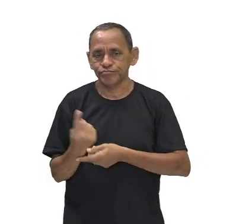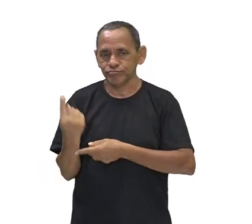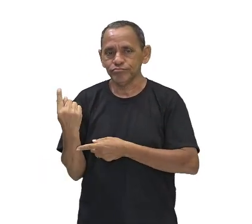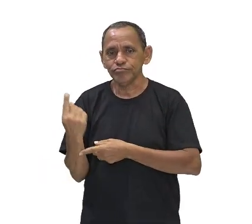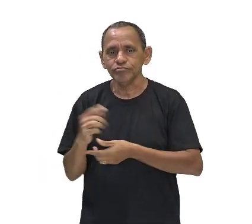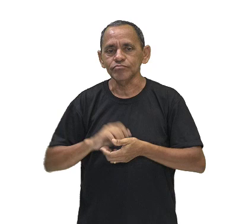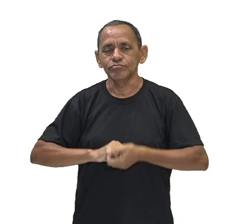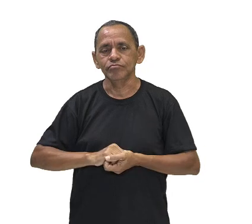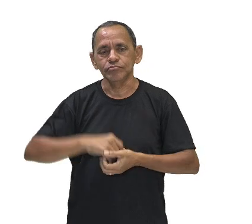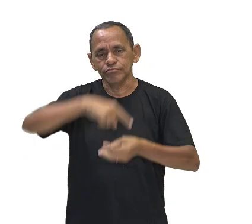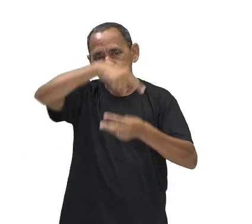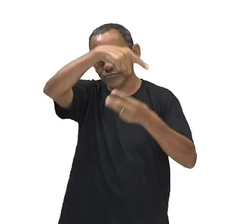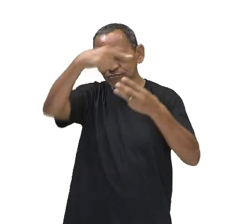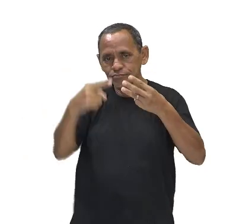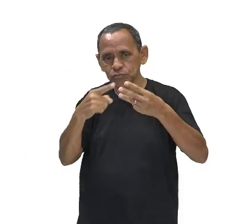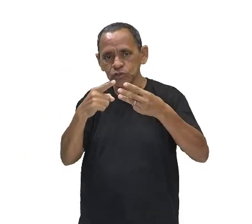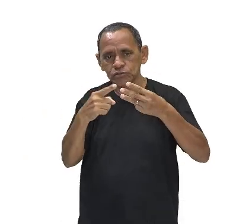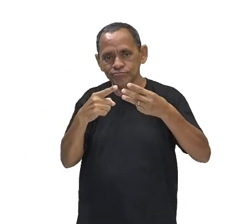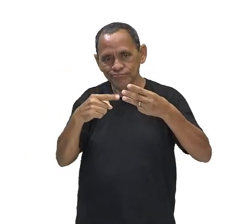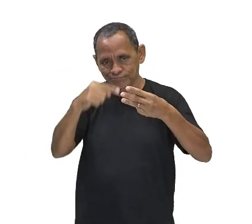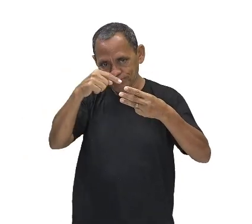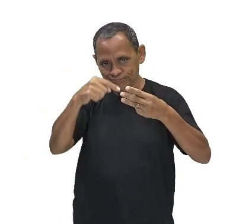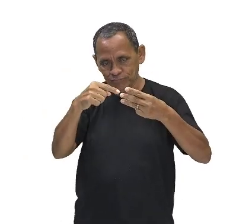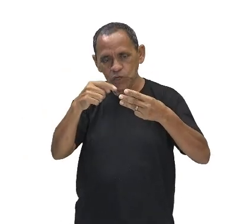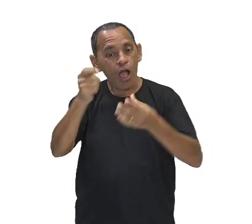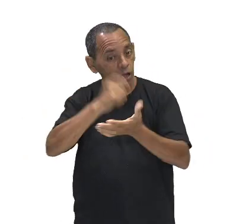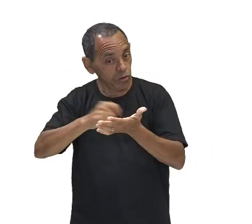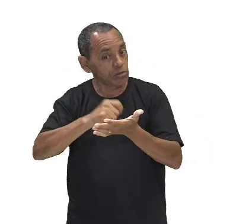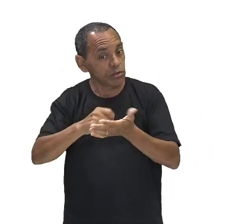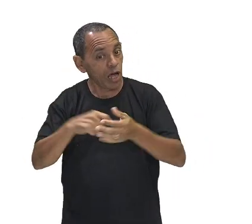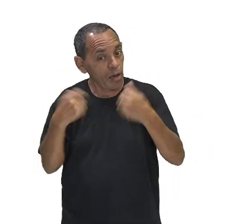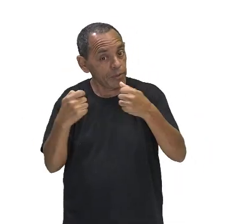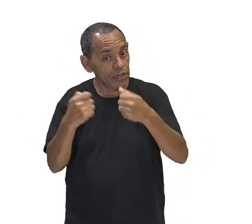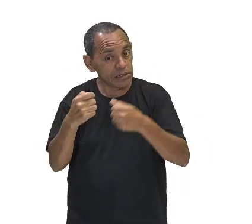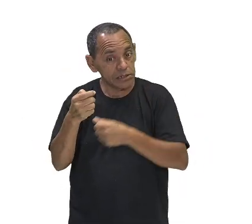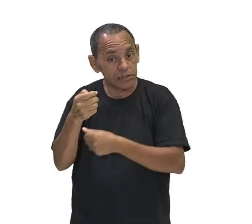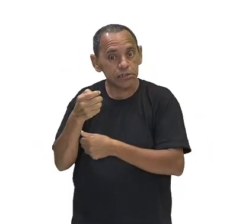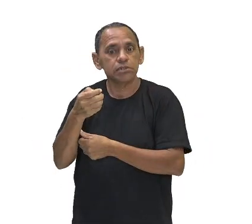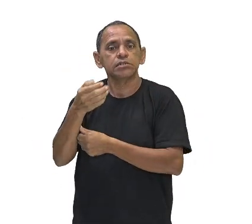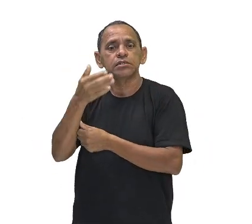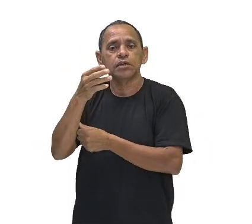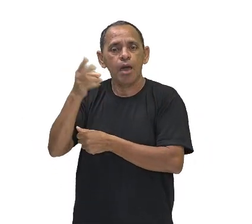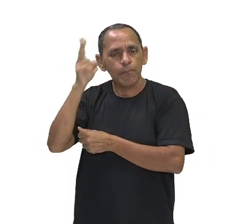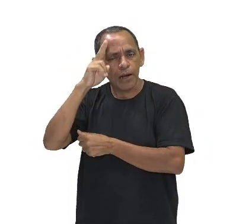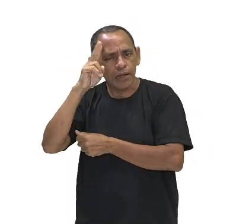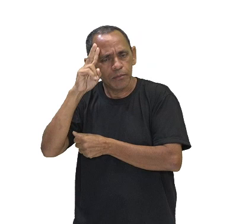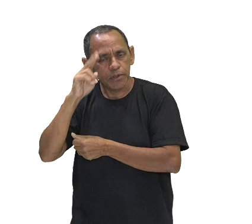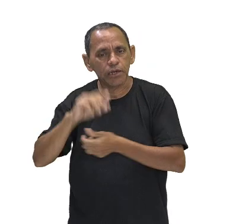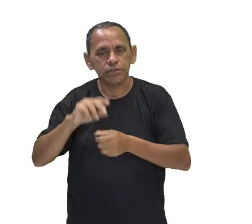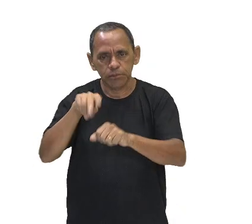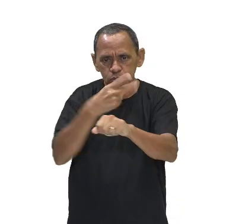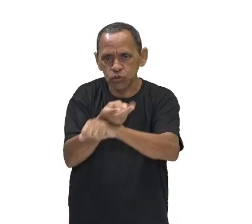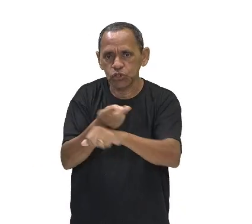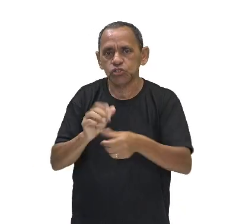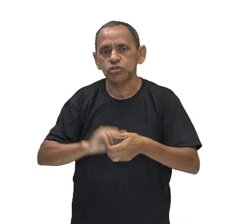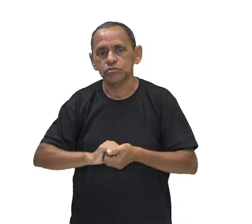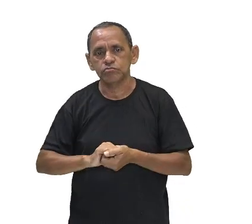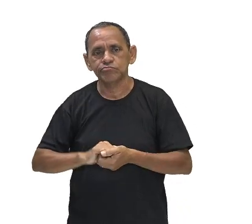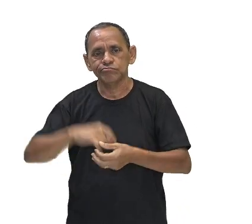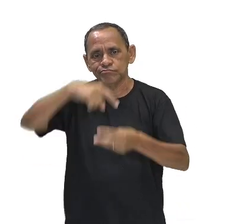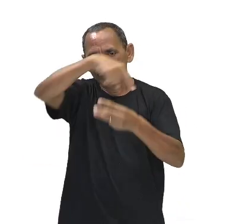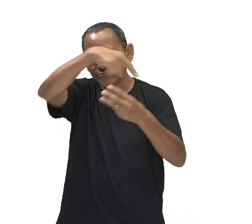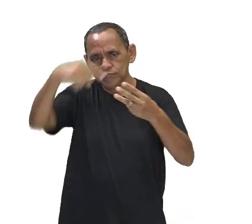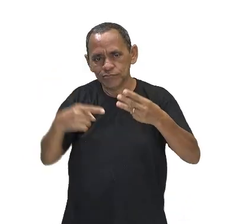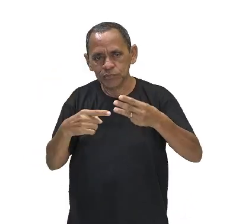3 critérios para vocês anotarem e não esquecerem. O primeiro é a generalidade, atinge